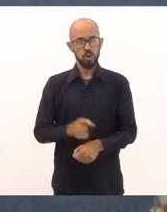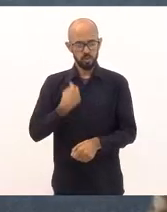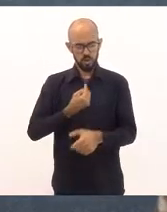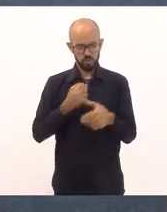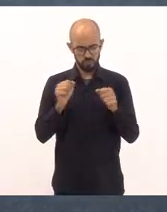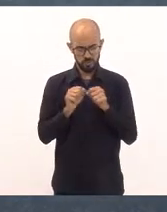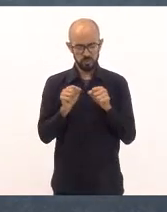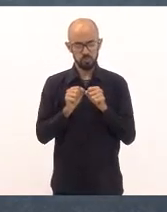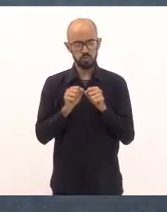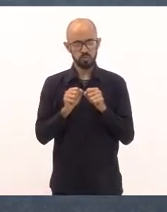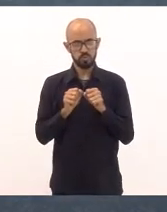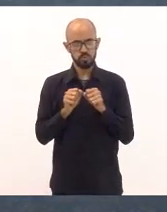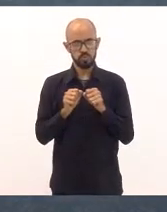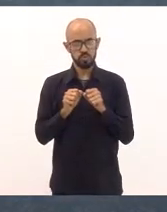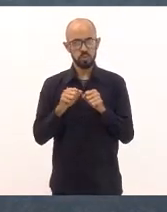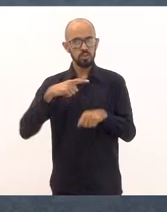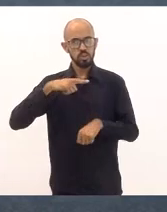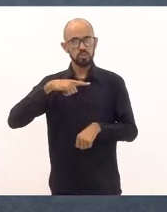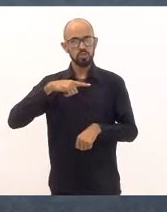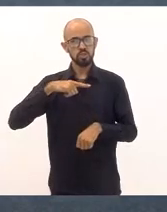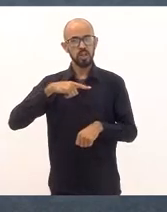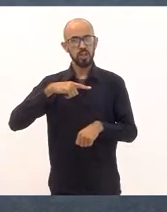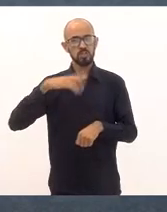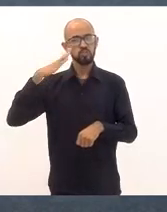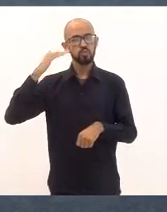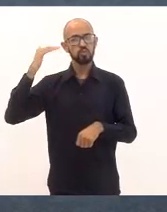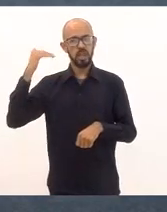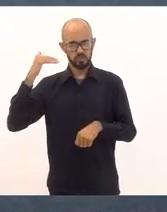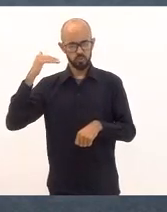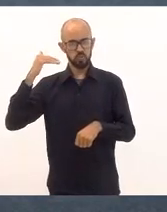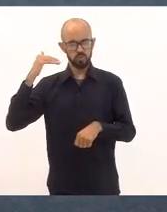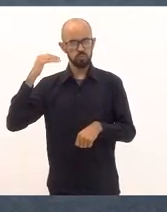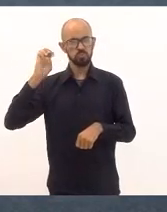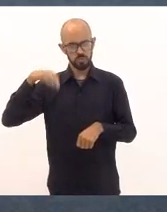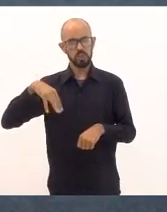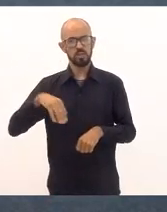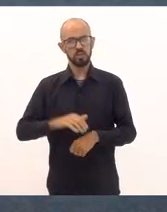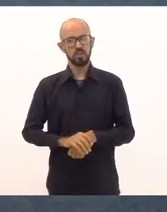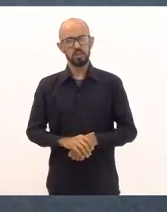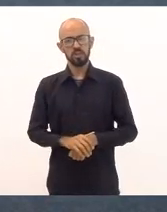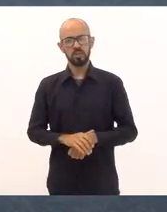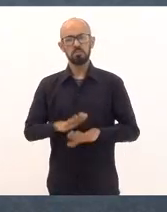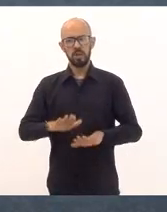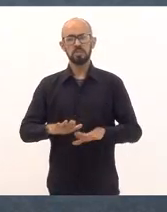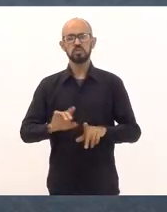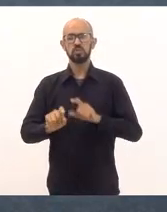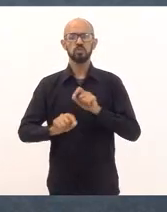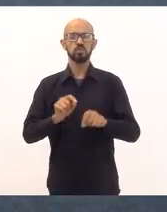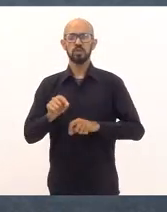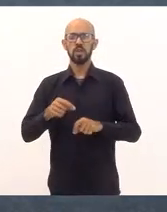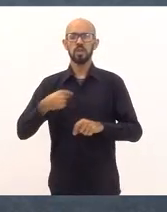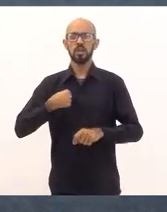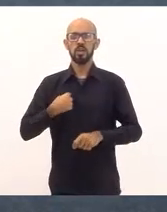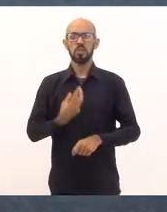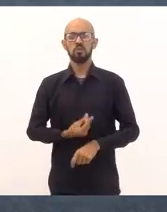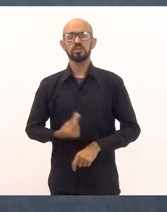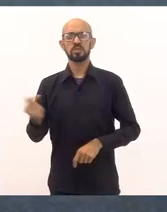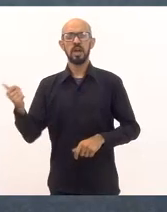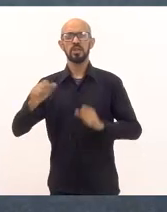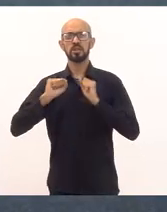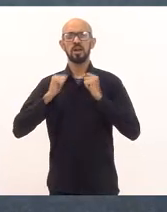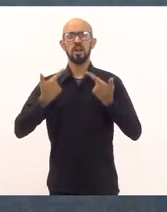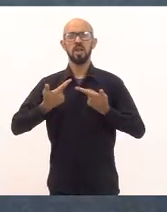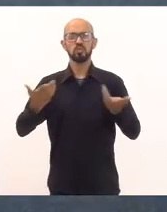relativo sucesso nesses últimos tempos, né? Mas saio daqui com a cabeça erguida,